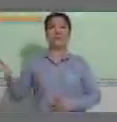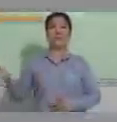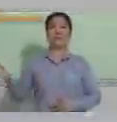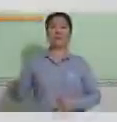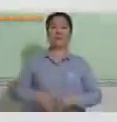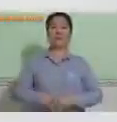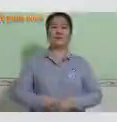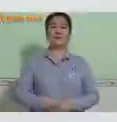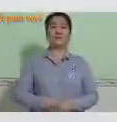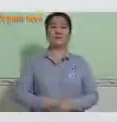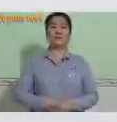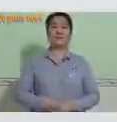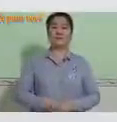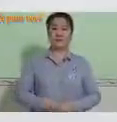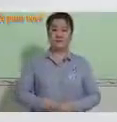prato.